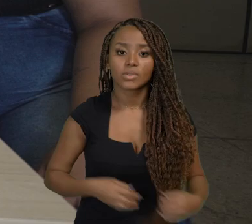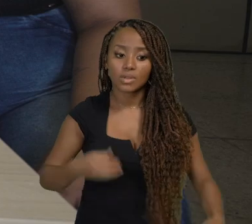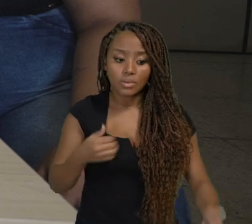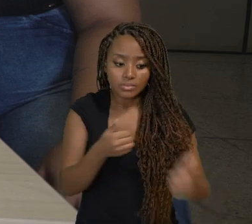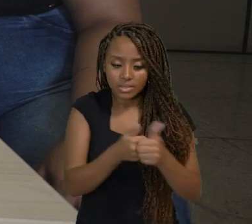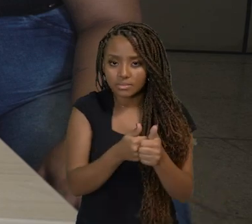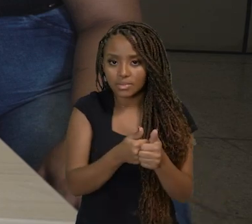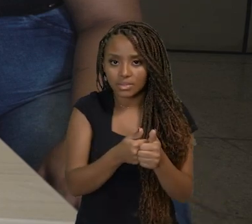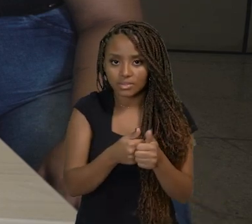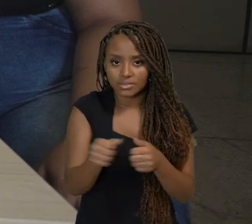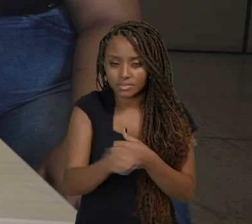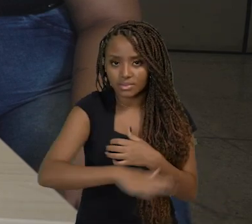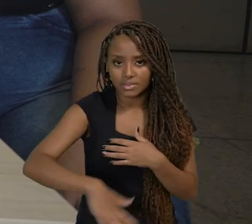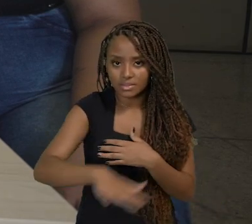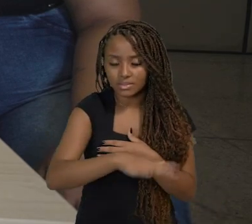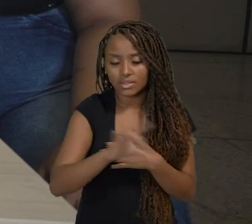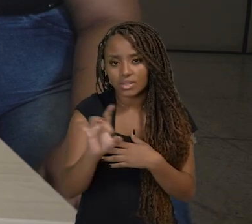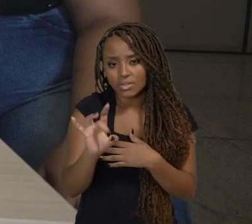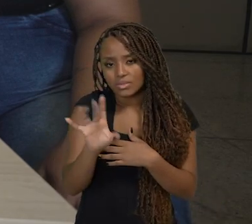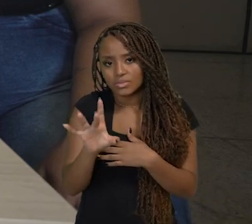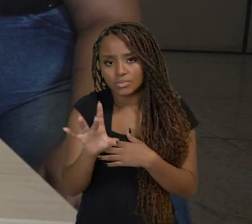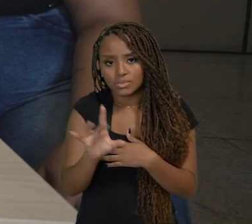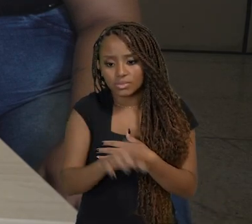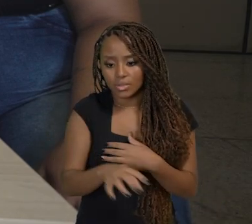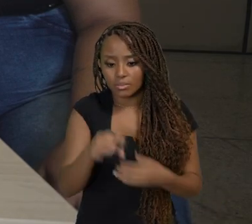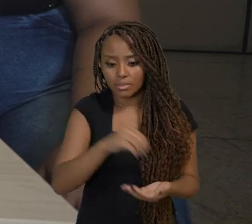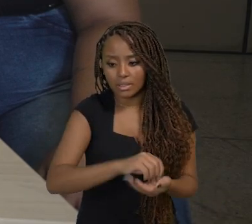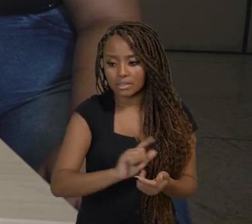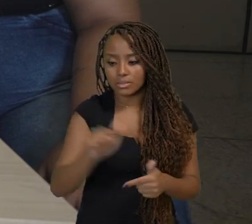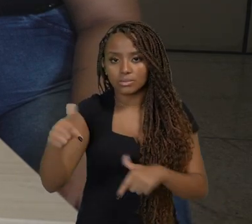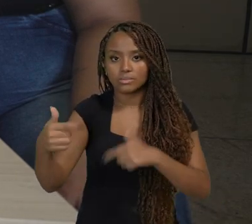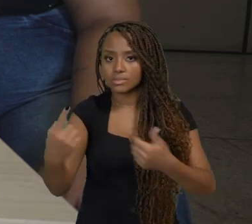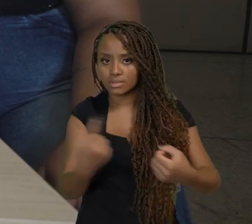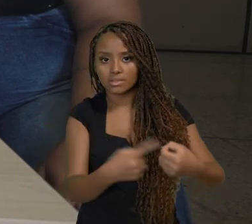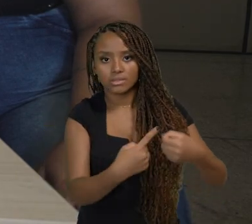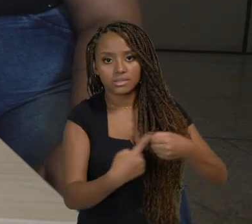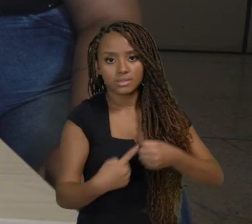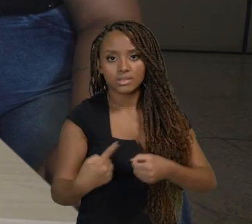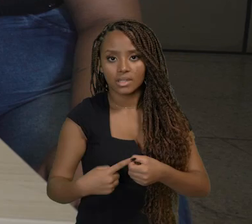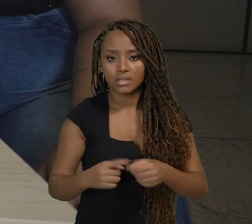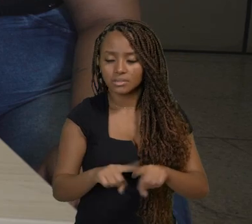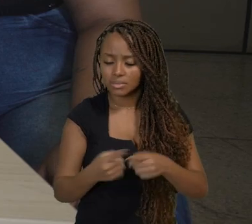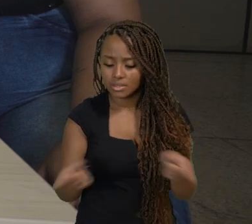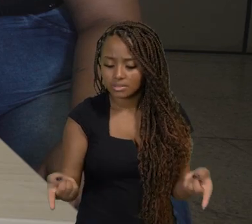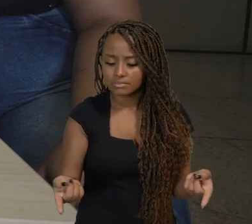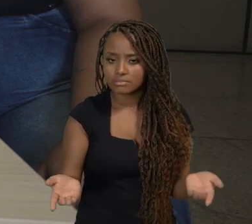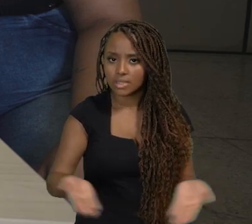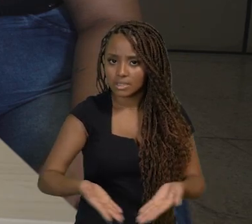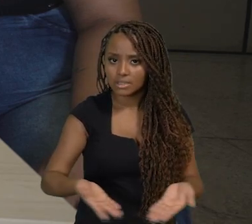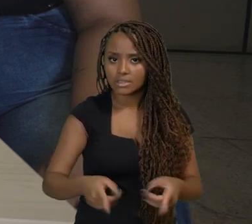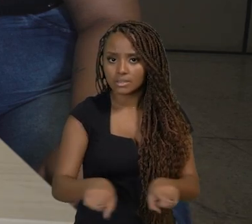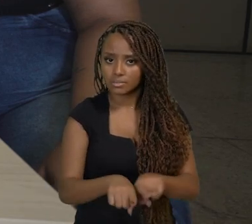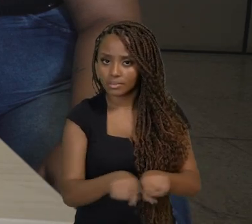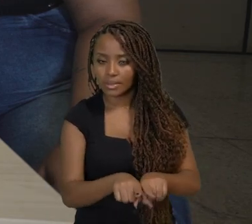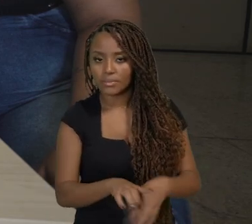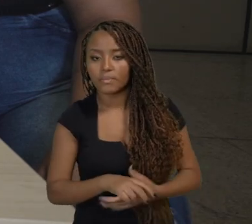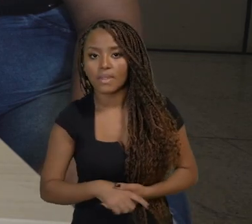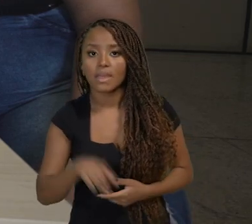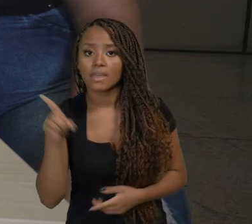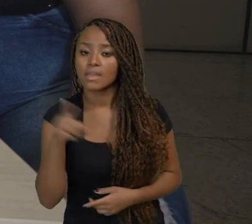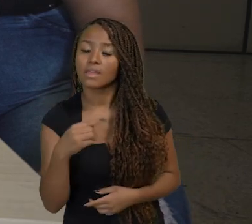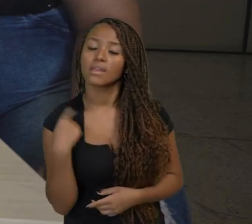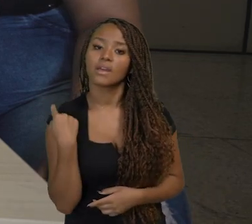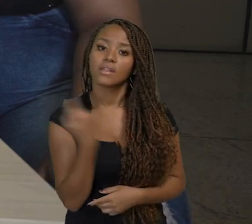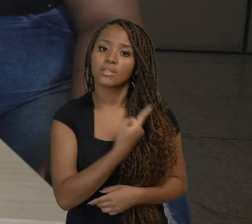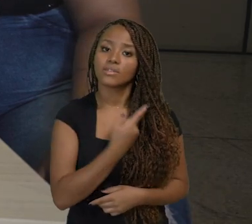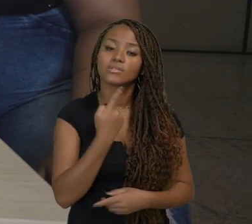mais próximo aqui da nossa região, não apenas para serem deslocados fora, né, em outras localidades. Então, essa é a